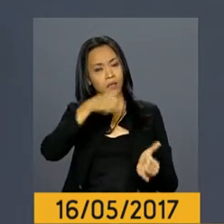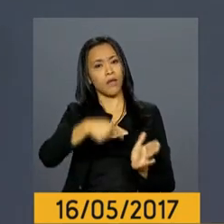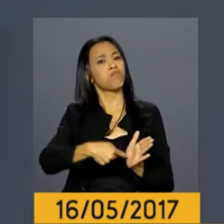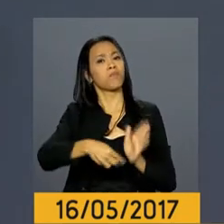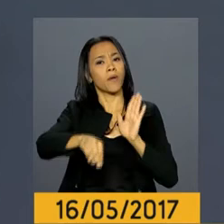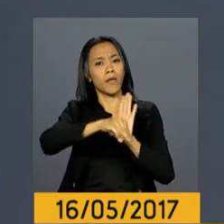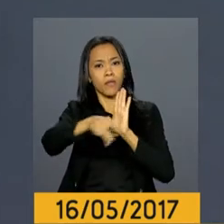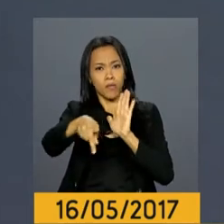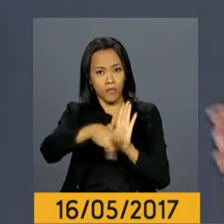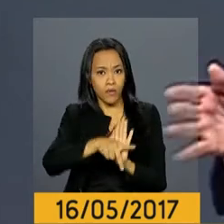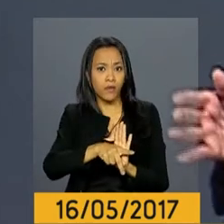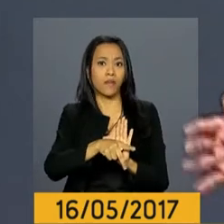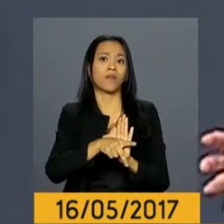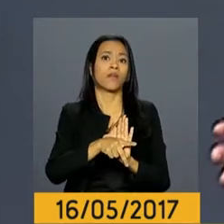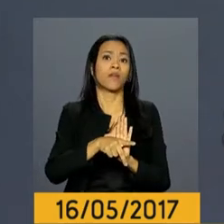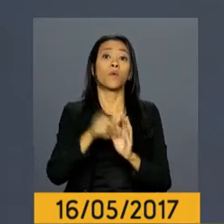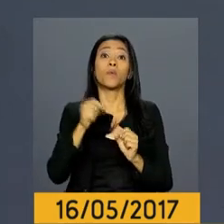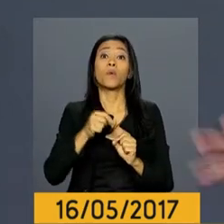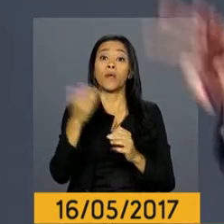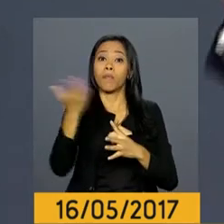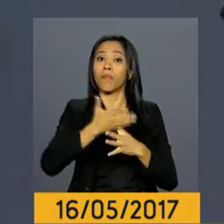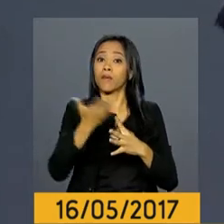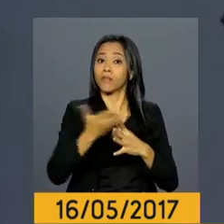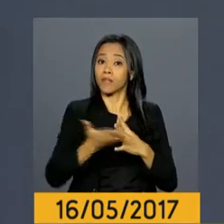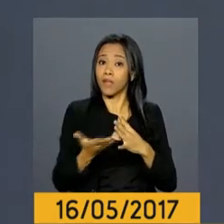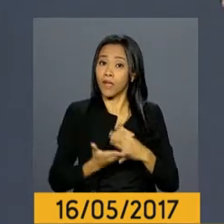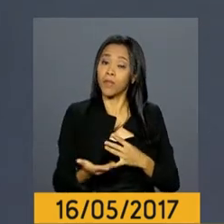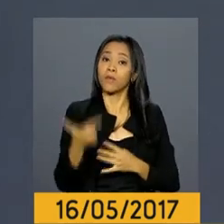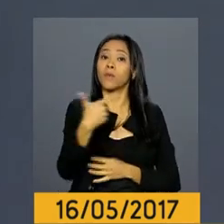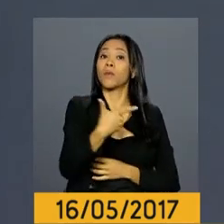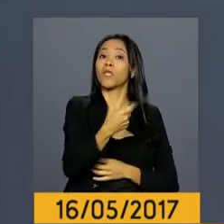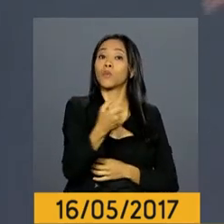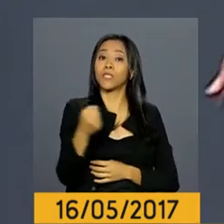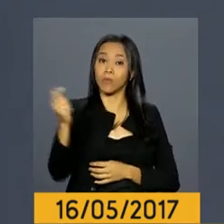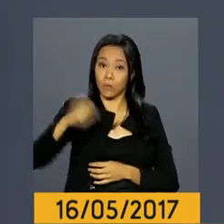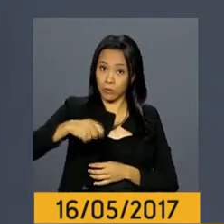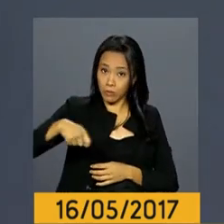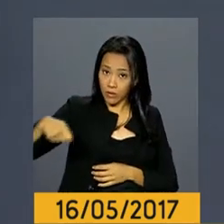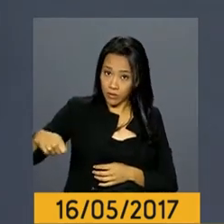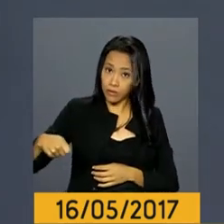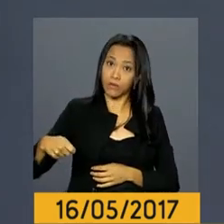provisória com parcelamento em 200 meses